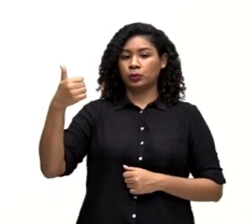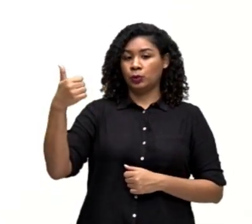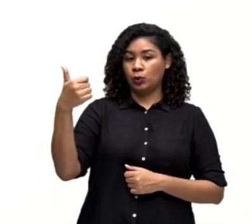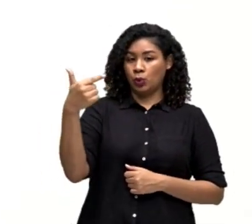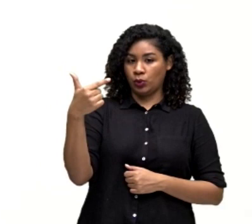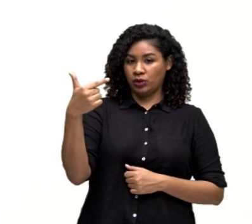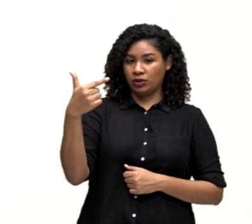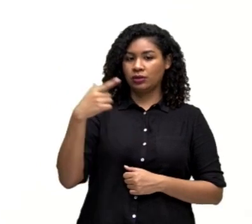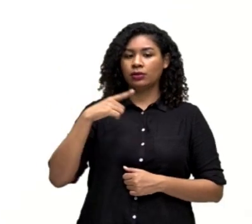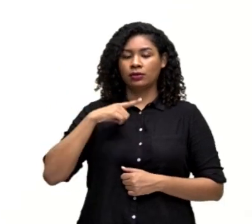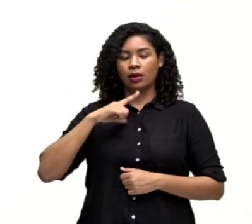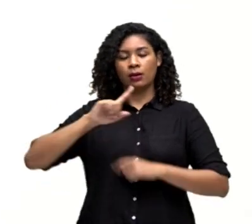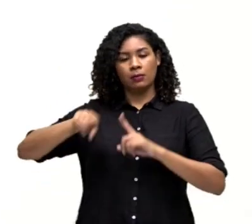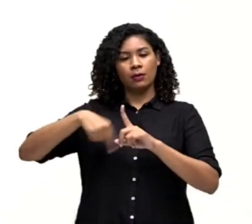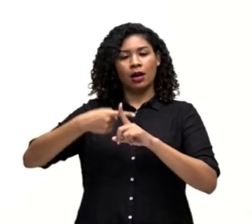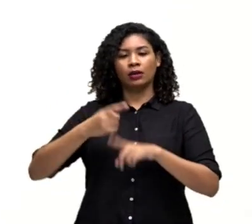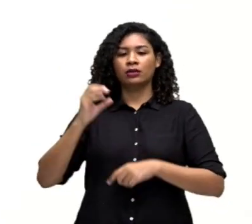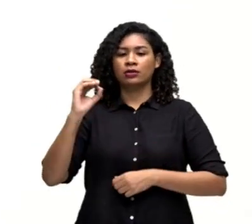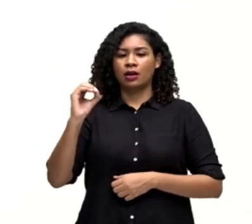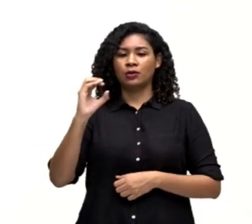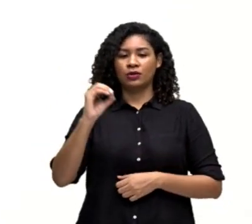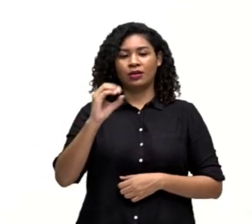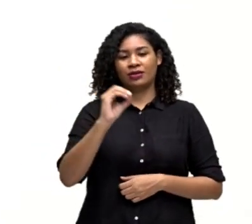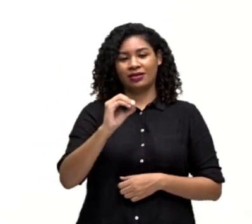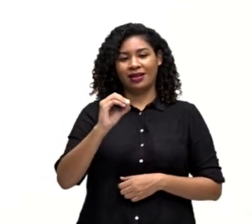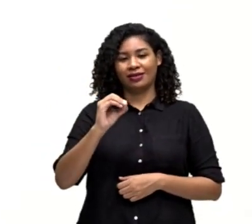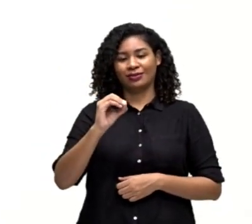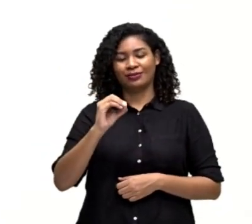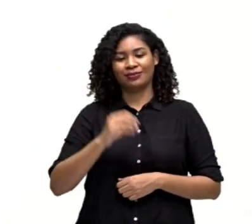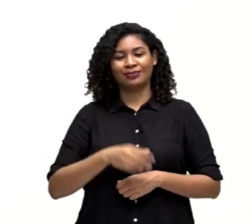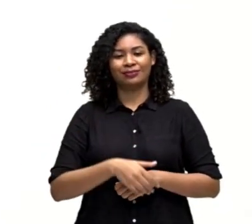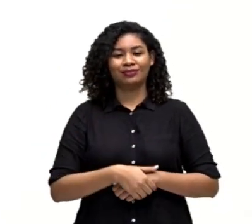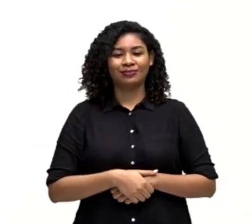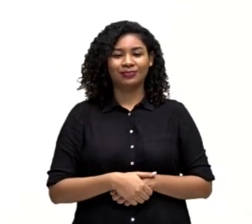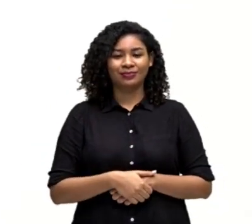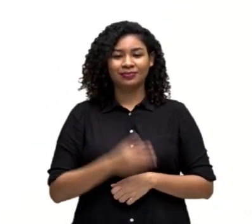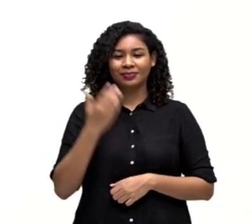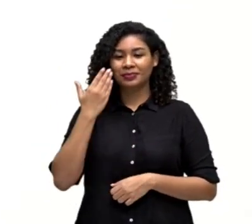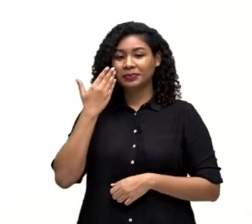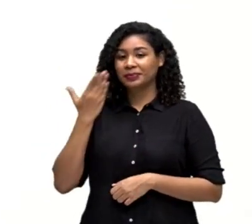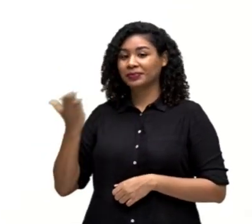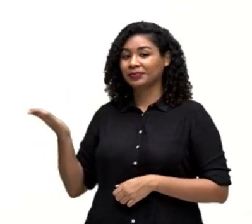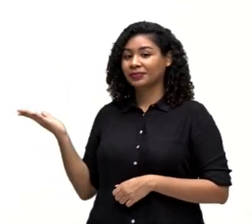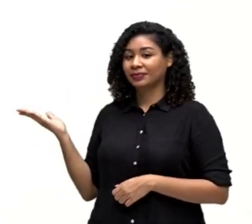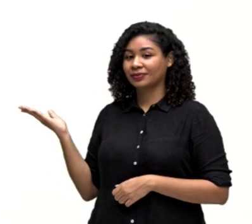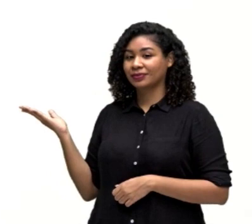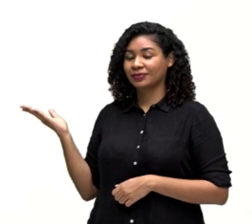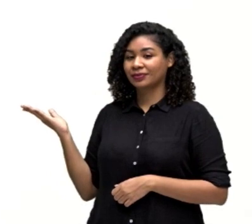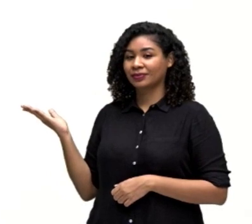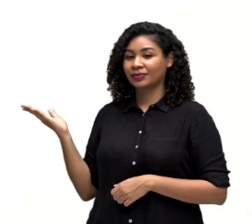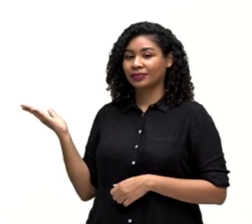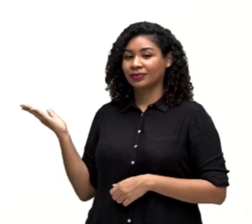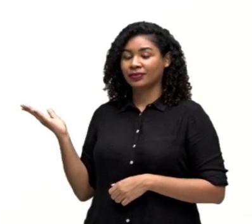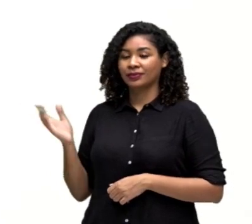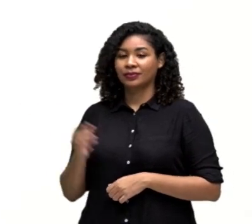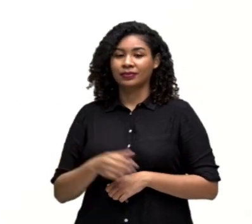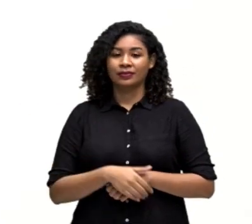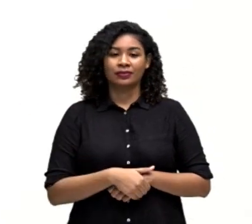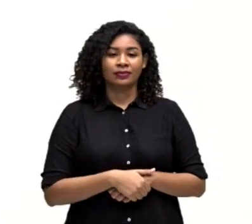12. Automaticamente, então, as 3 restantes, todas elas deverão